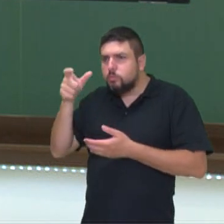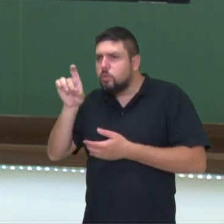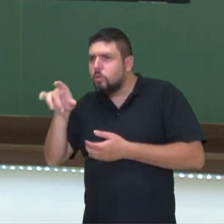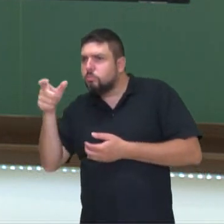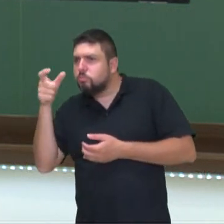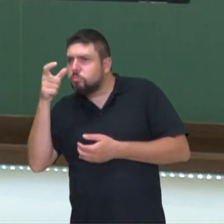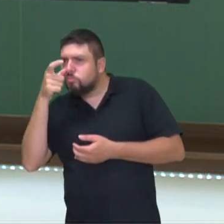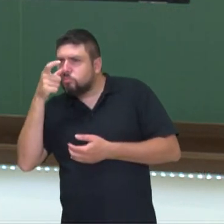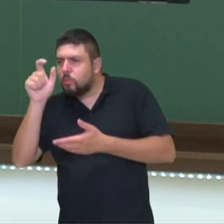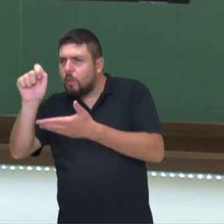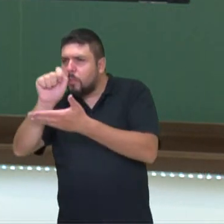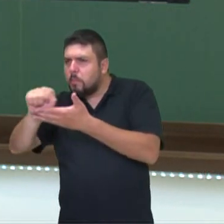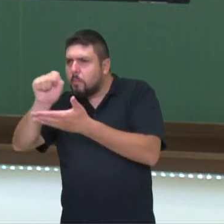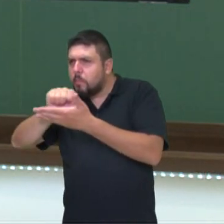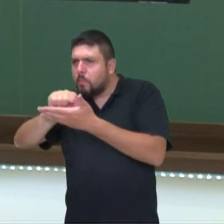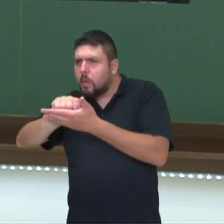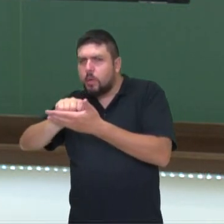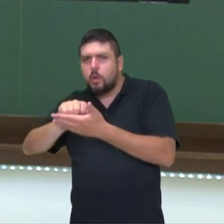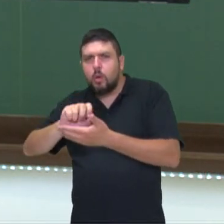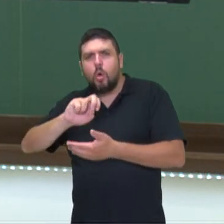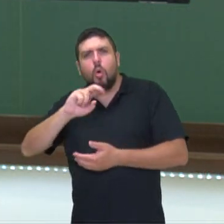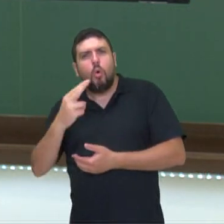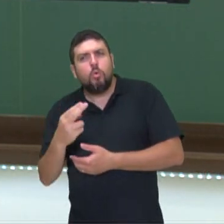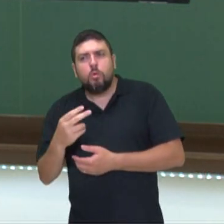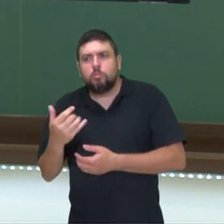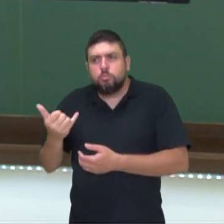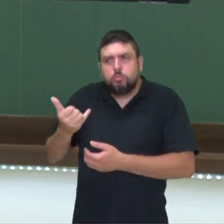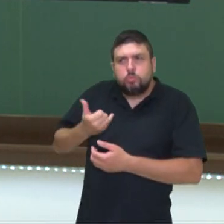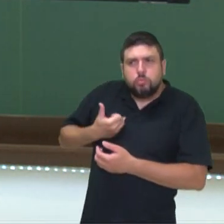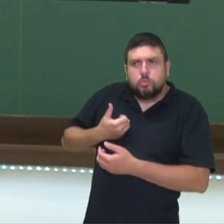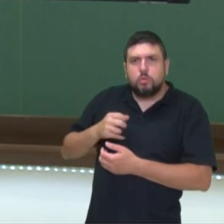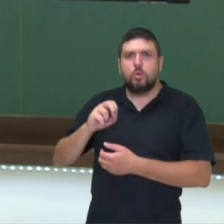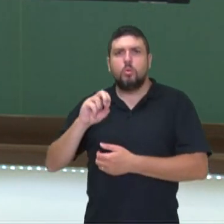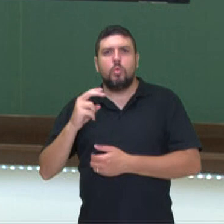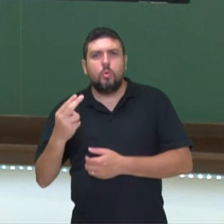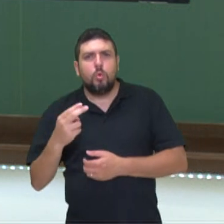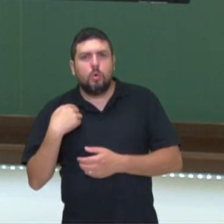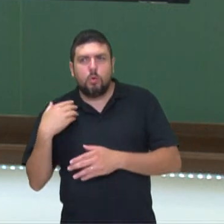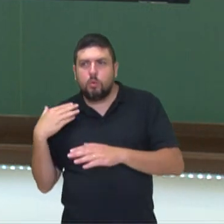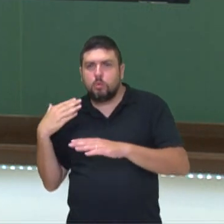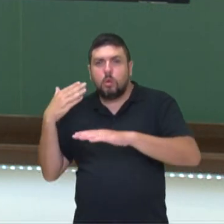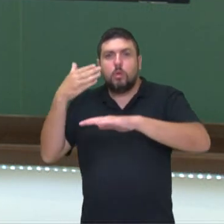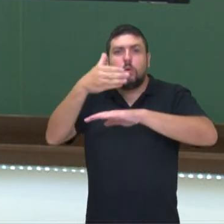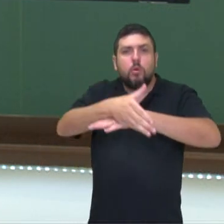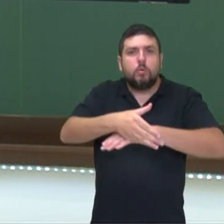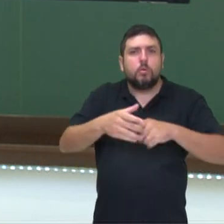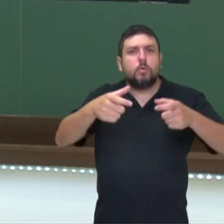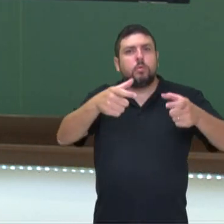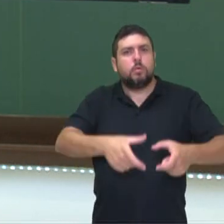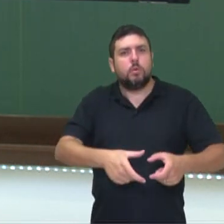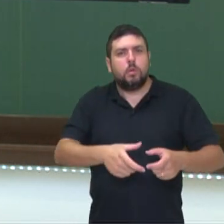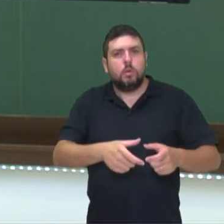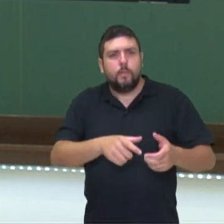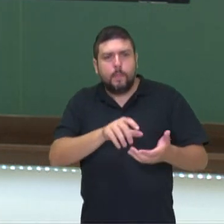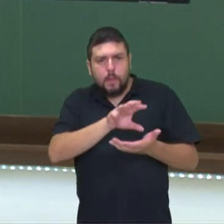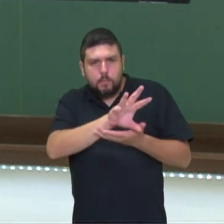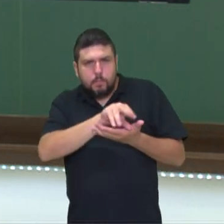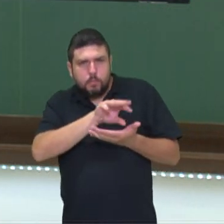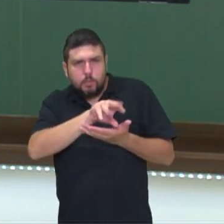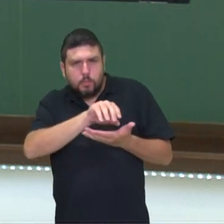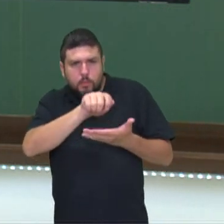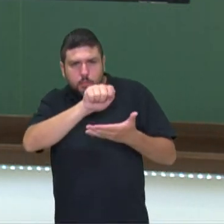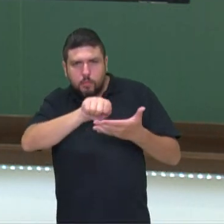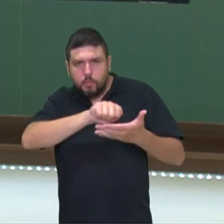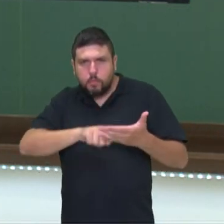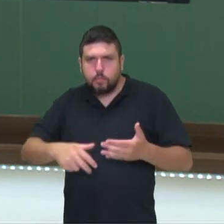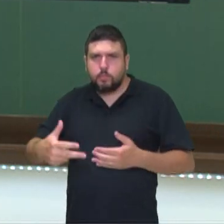observador. Ele ficou sabendo, foi até o local, foi informado, fez a coleta de informações e escreveu a notícia em